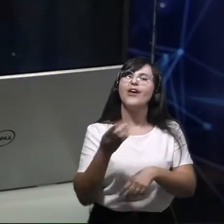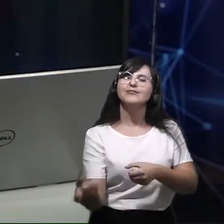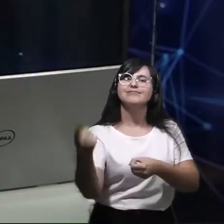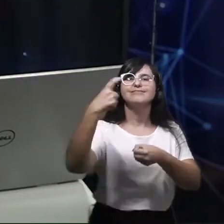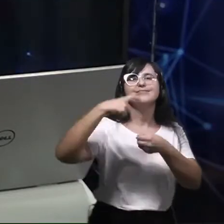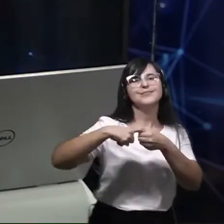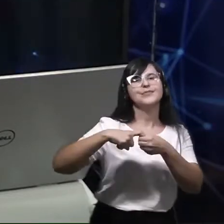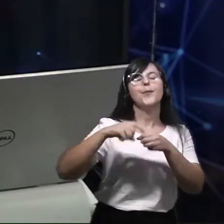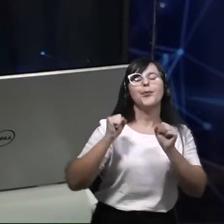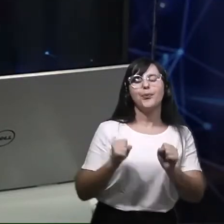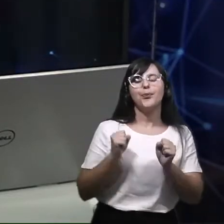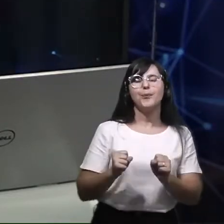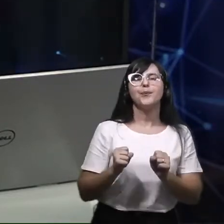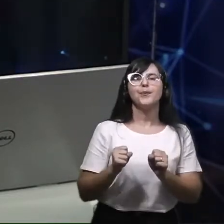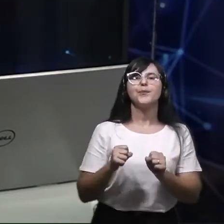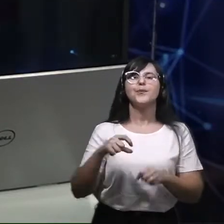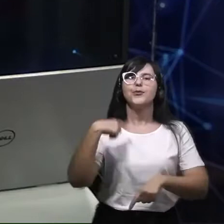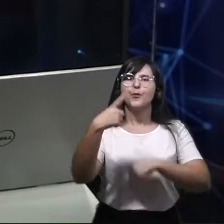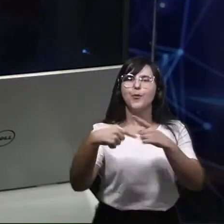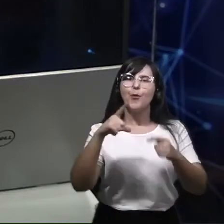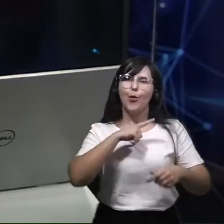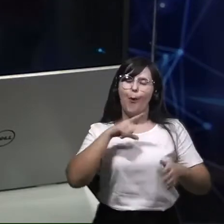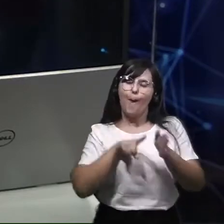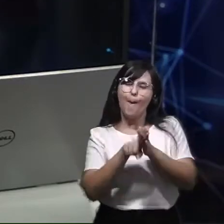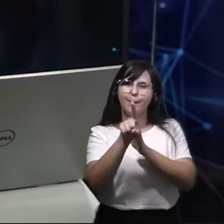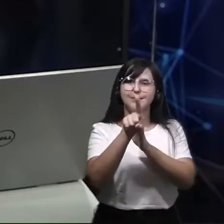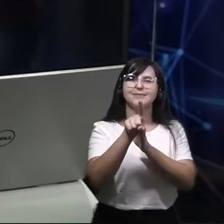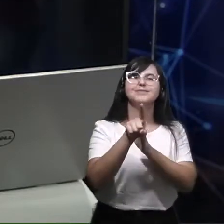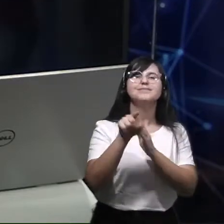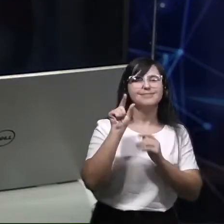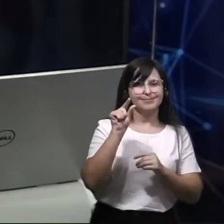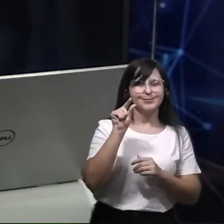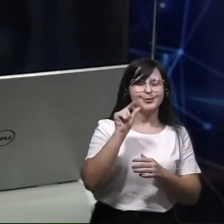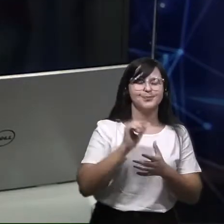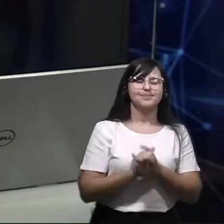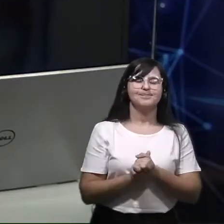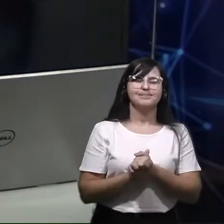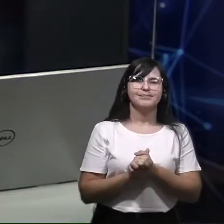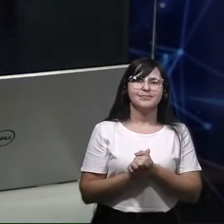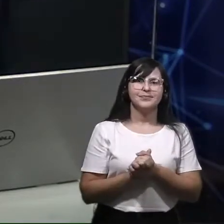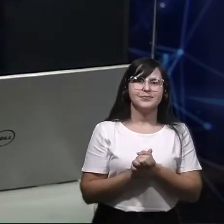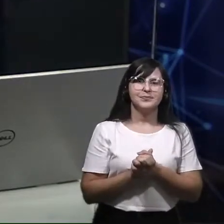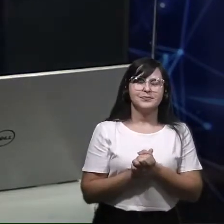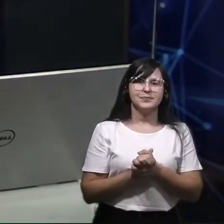feitas de candidato para candidato com temas sorteados. Em instantes.